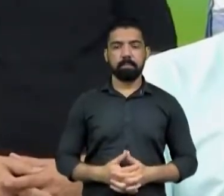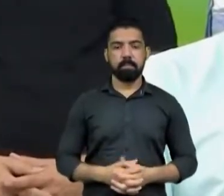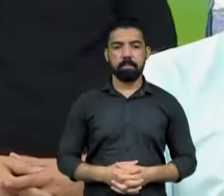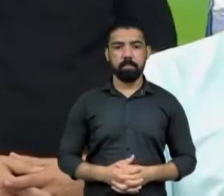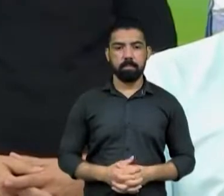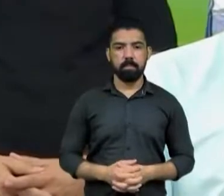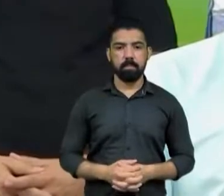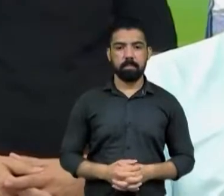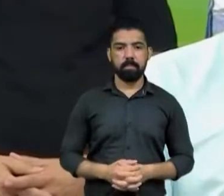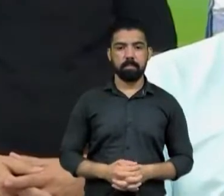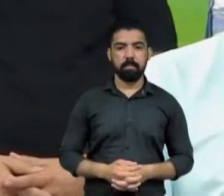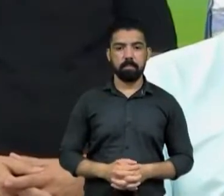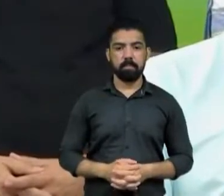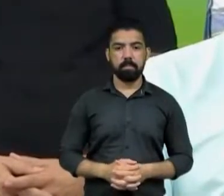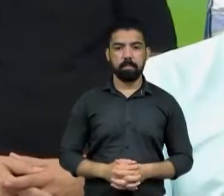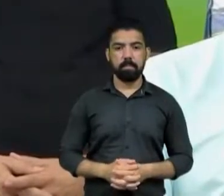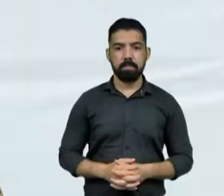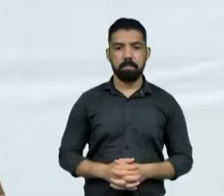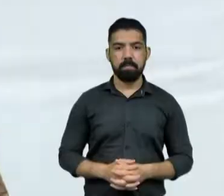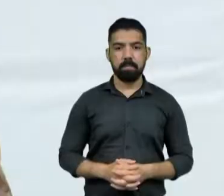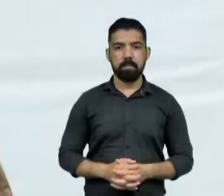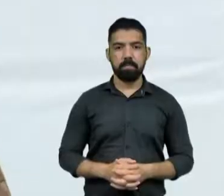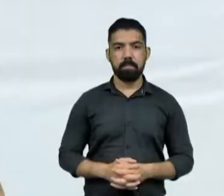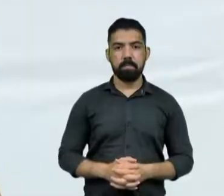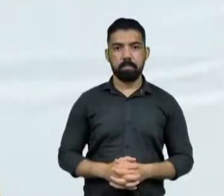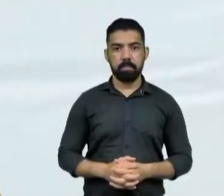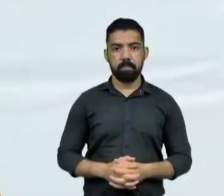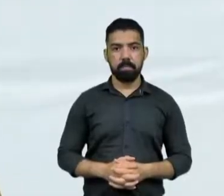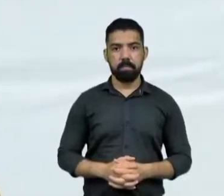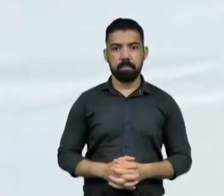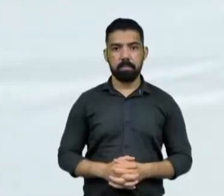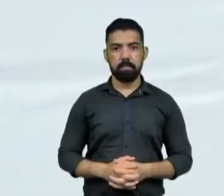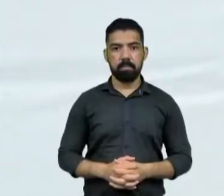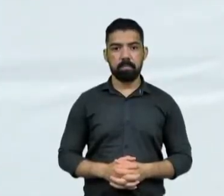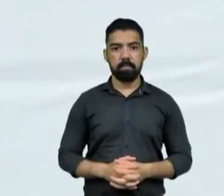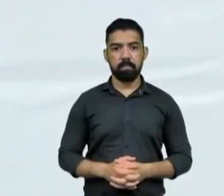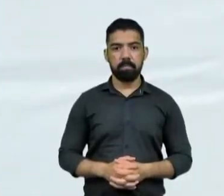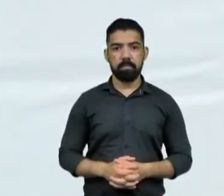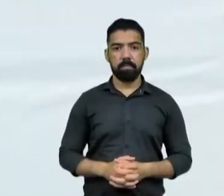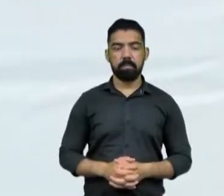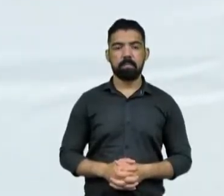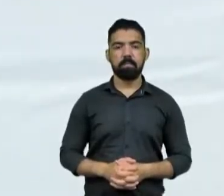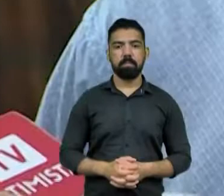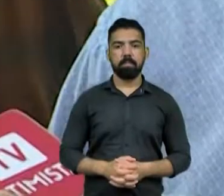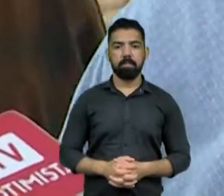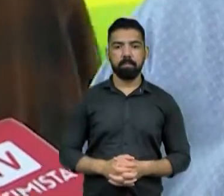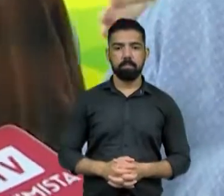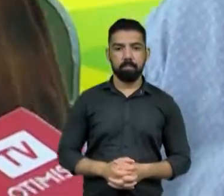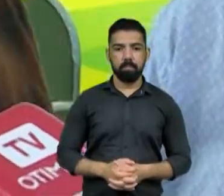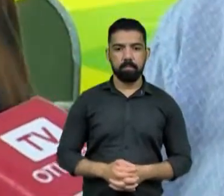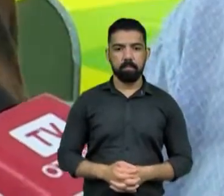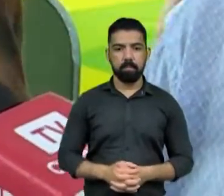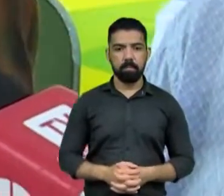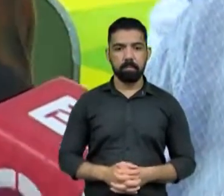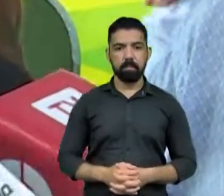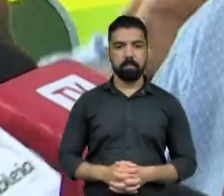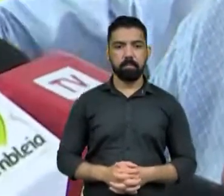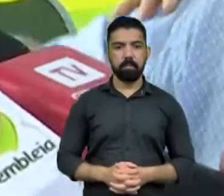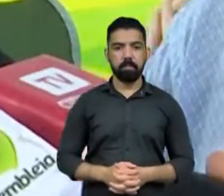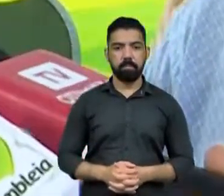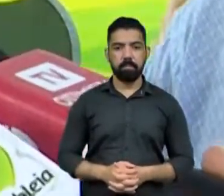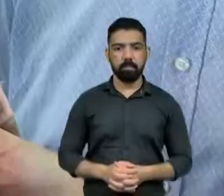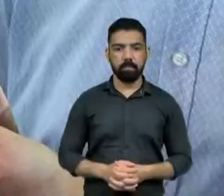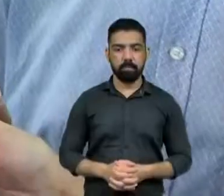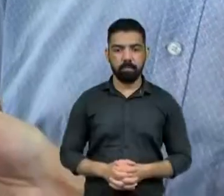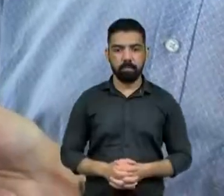R$ 58.500.000 investidos ao longo de 3 anos, atendendo a uma grande demanda da população interiorana, além de gerar